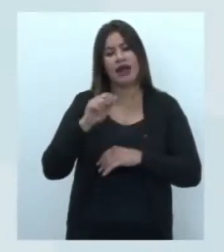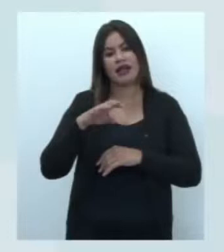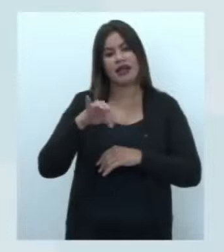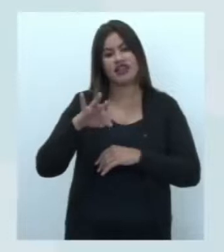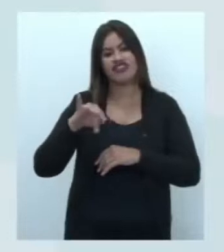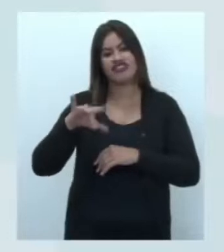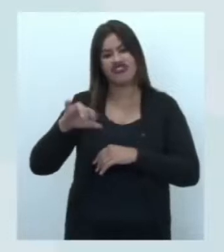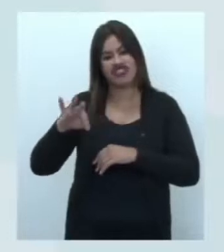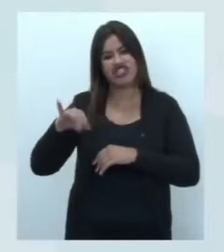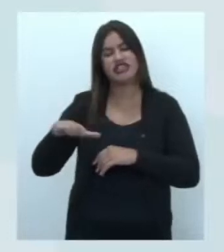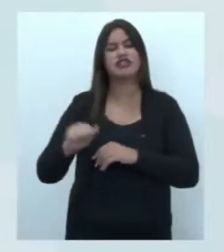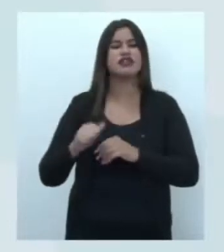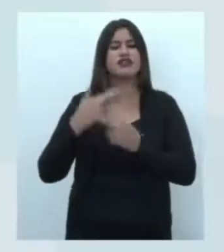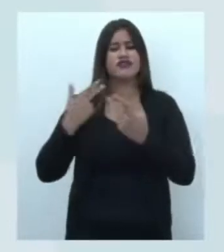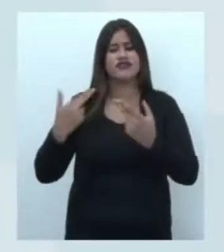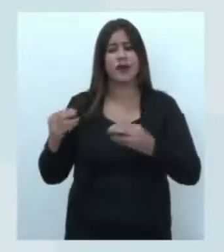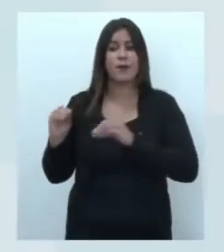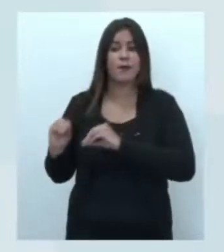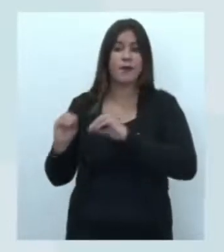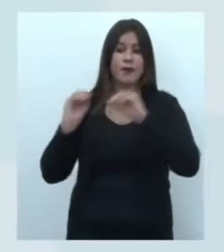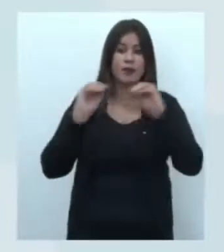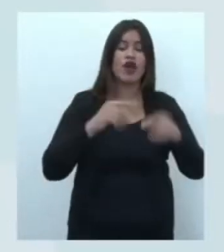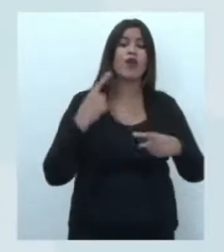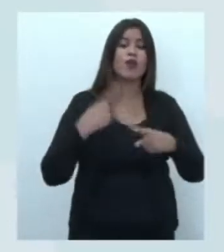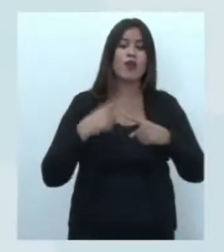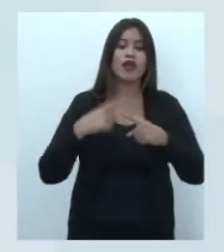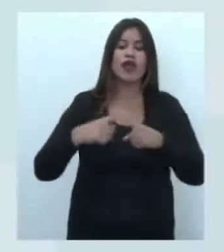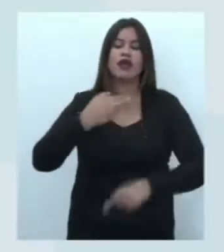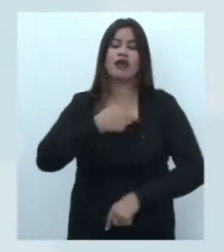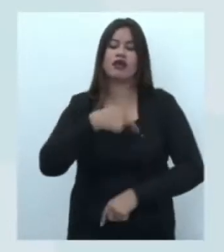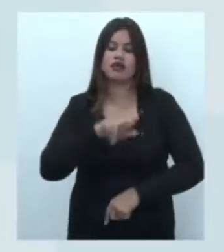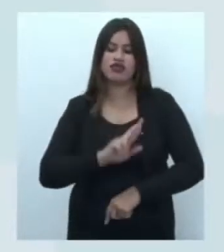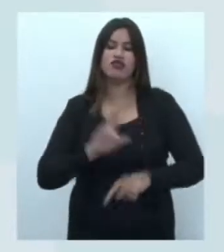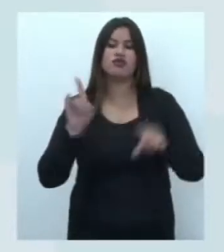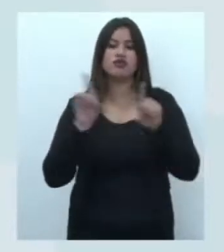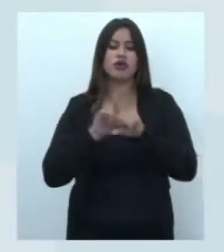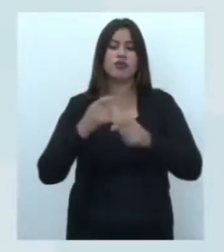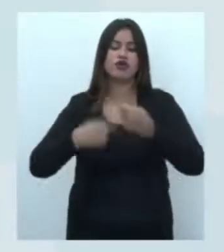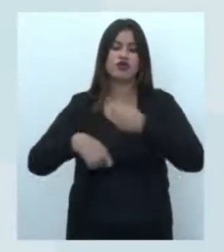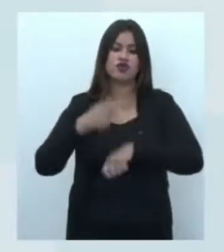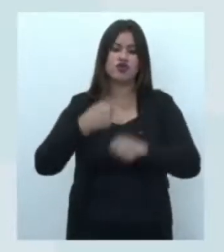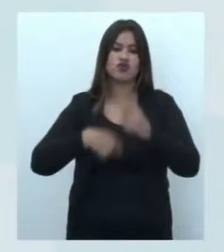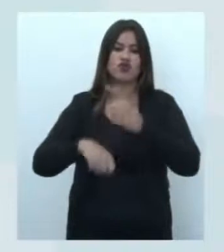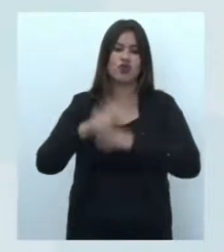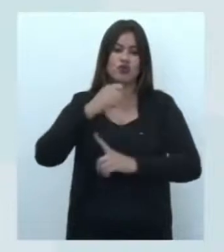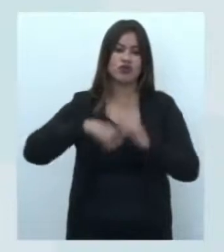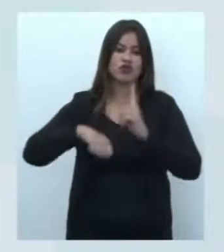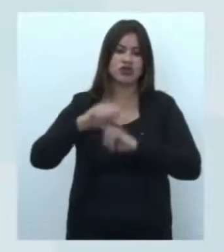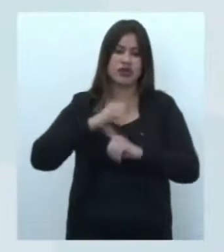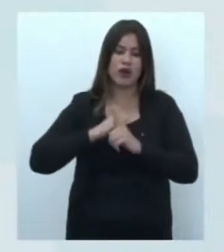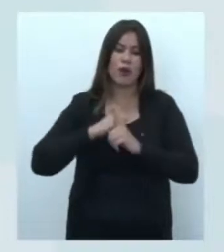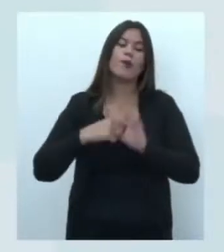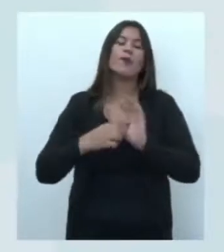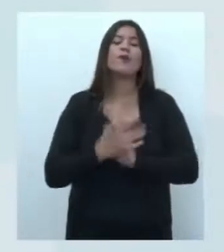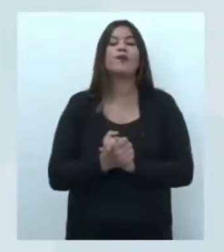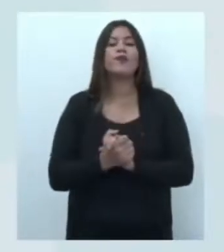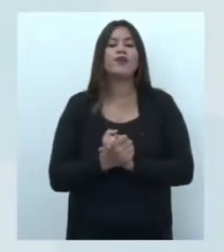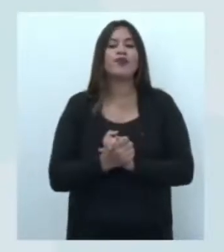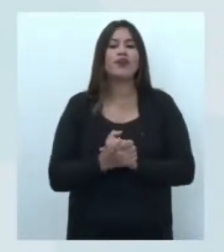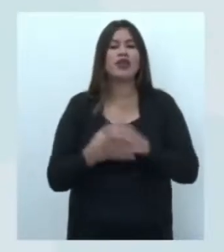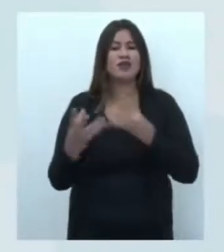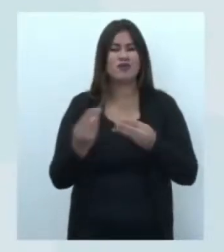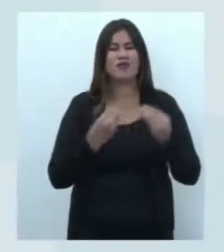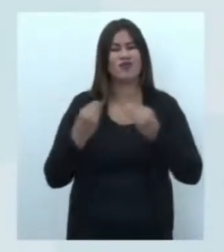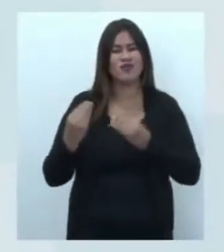emigraram basicamente por motivos religiosos e também por motivos econômicos sociais. Né? A maioria